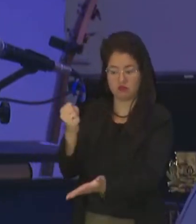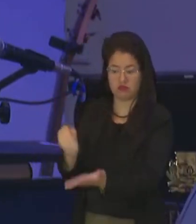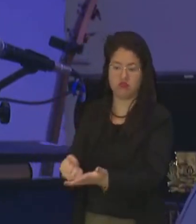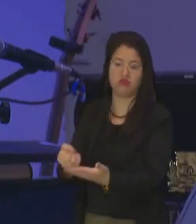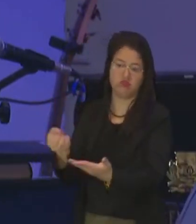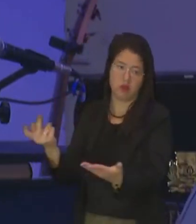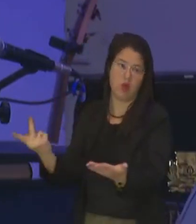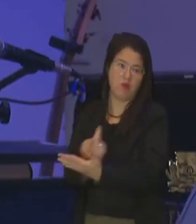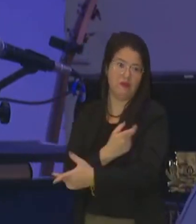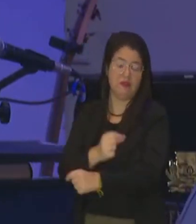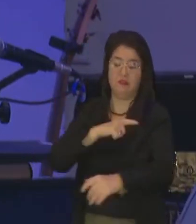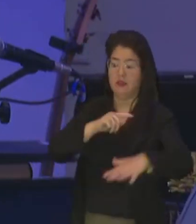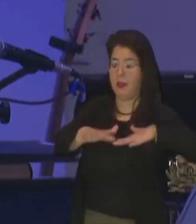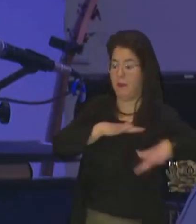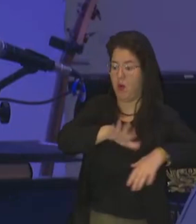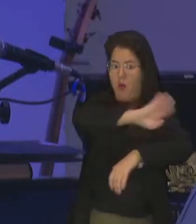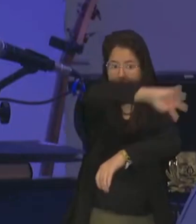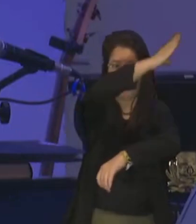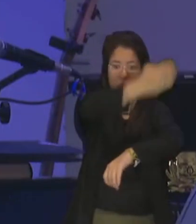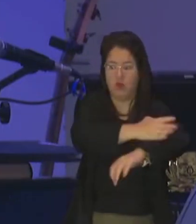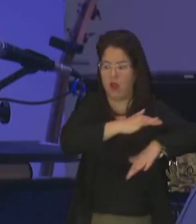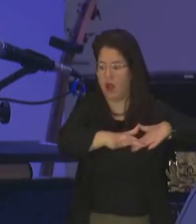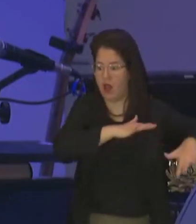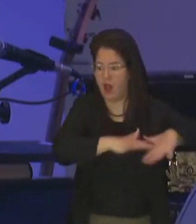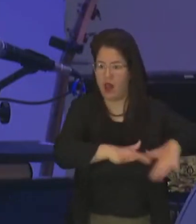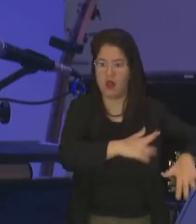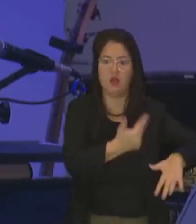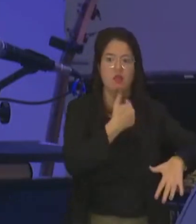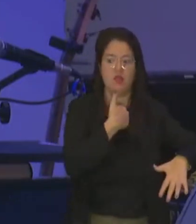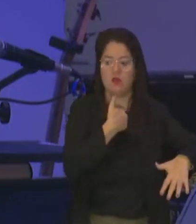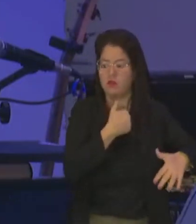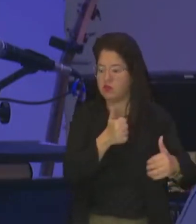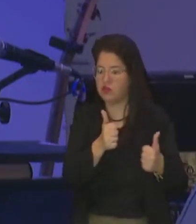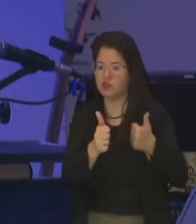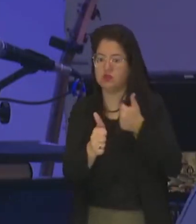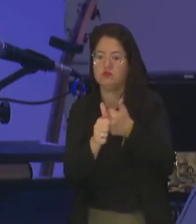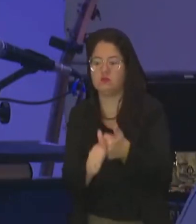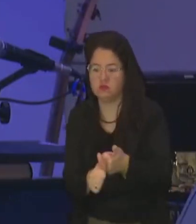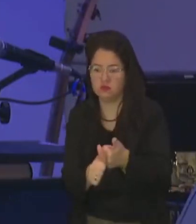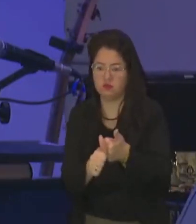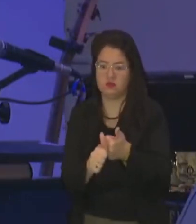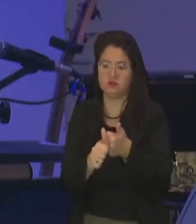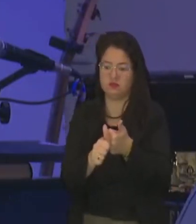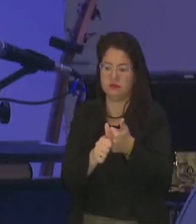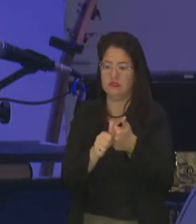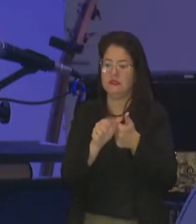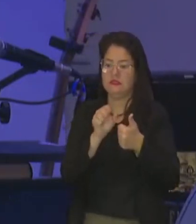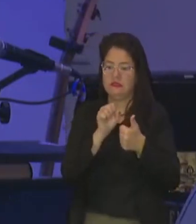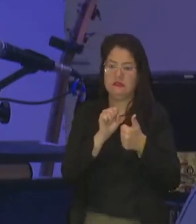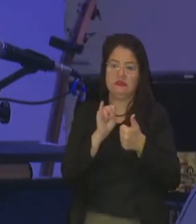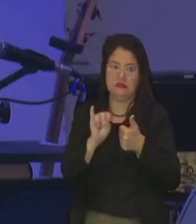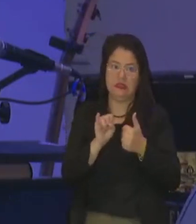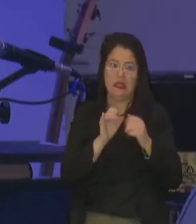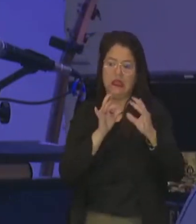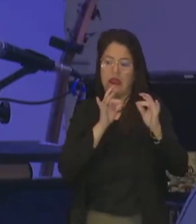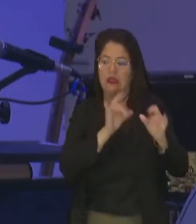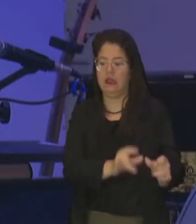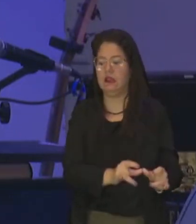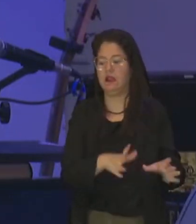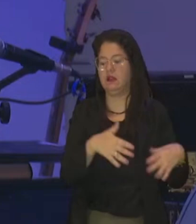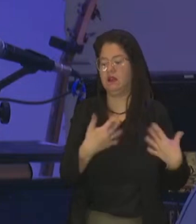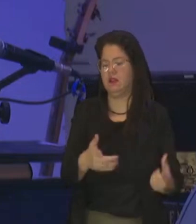houve tremor lá no monte, né? Eles não podiam se aproximar até certa distância, senão seriam realmente fulminados por Deus. E aí